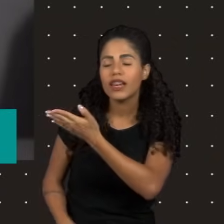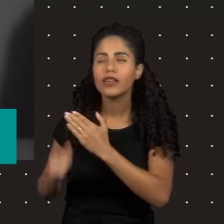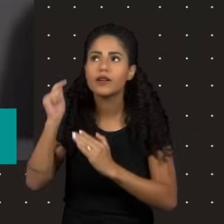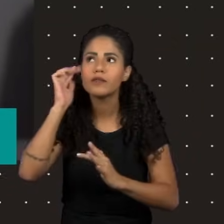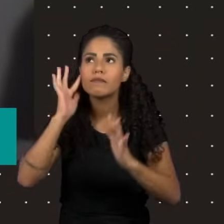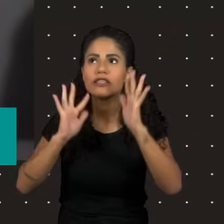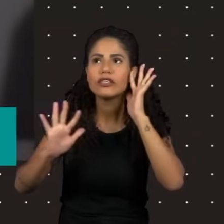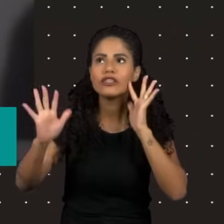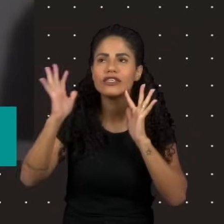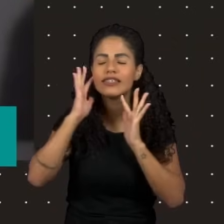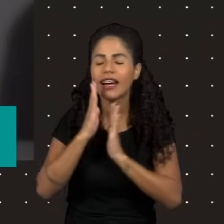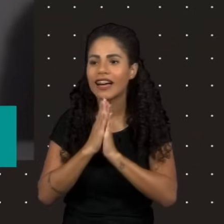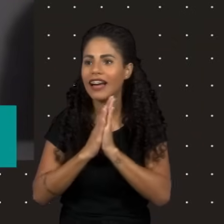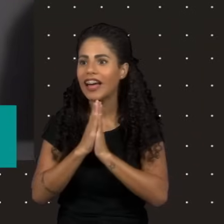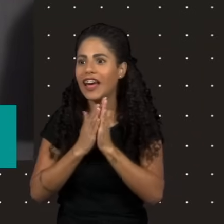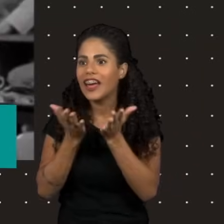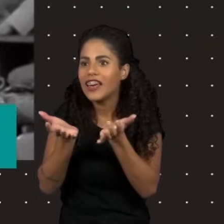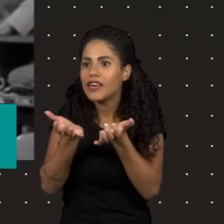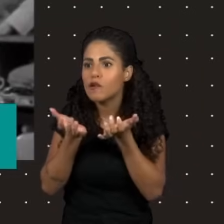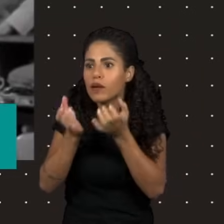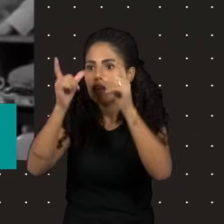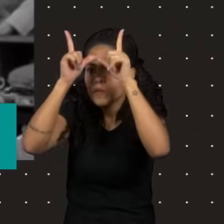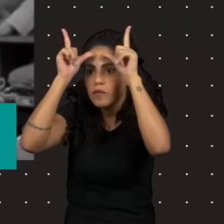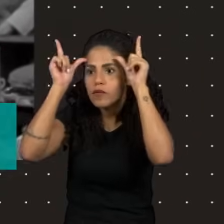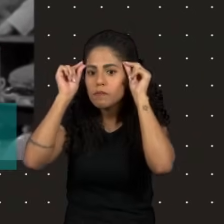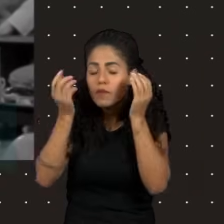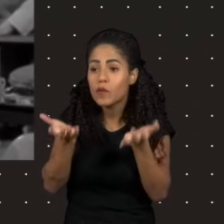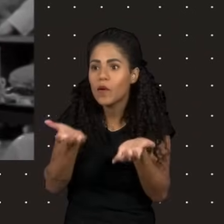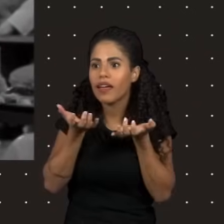né? Eu queria não ser médica, eu queria ser enfermeira.